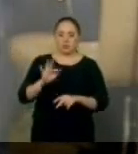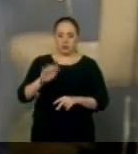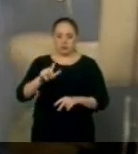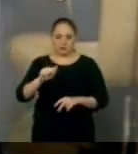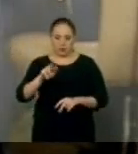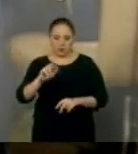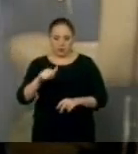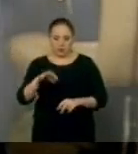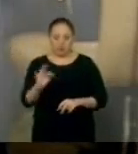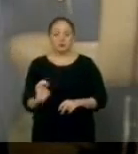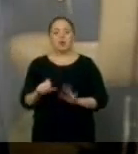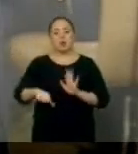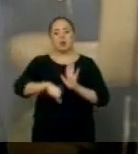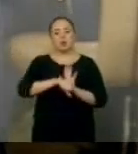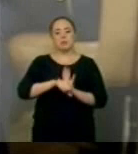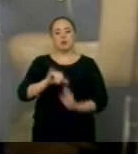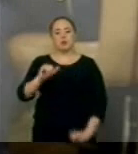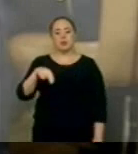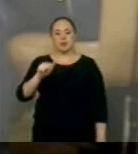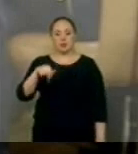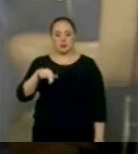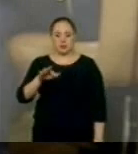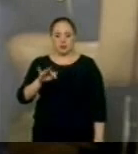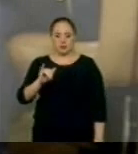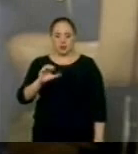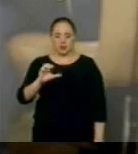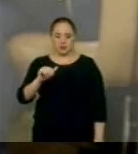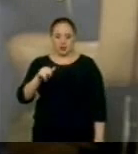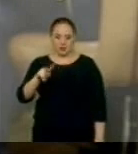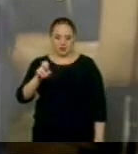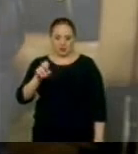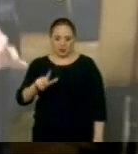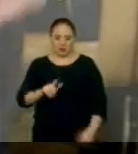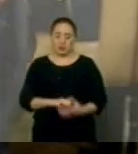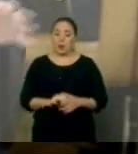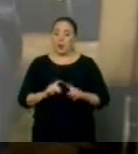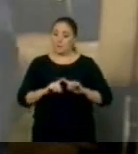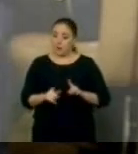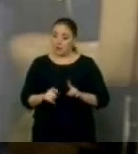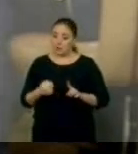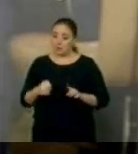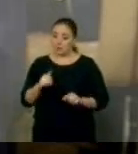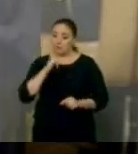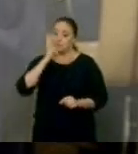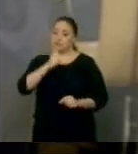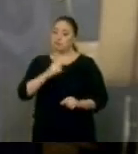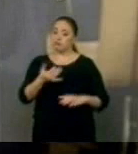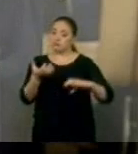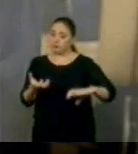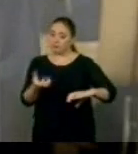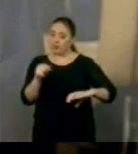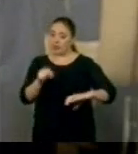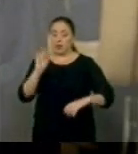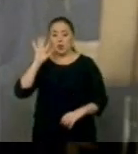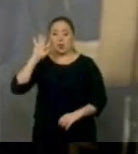crime inafiançável. E, ainda assim, com submissão à Casa Legislativa para que